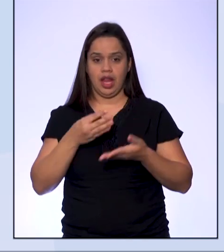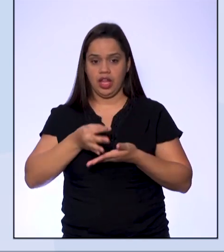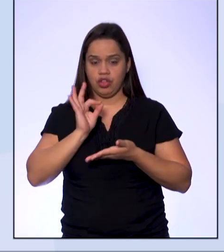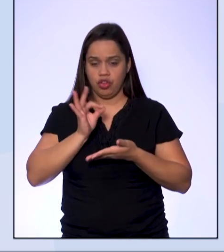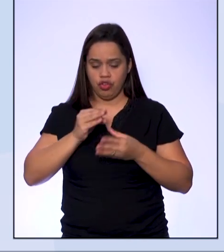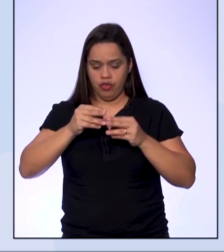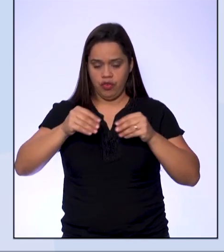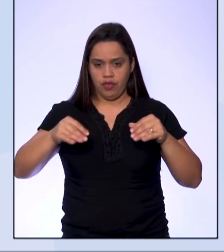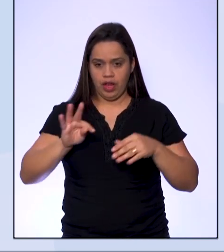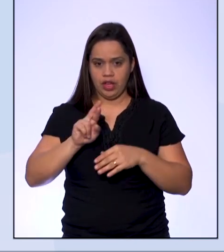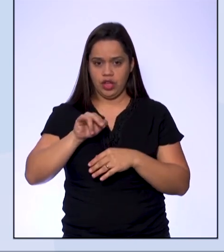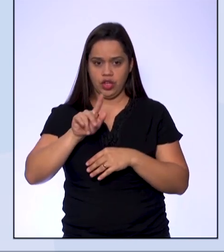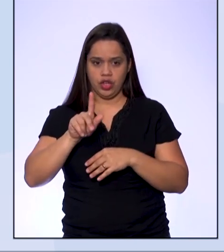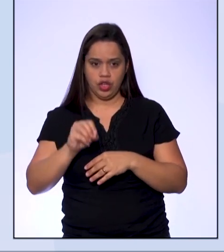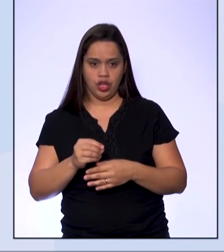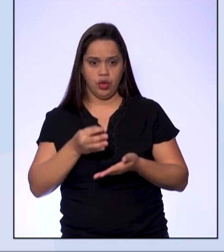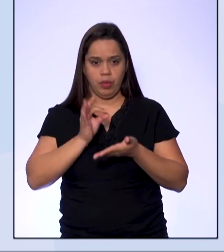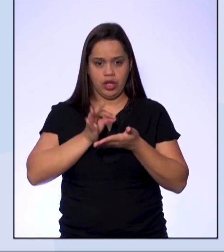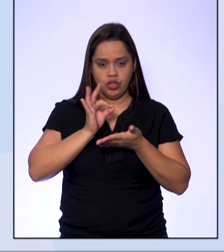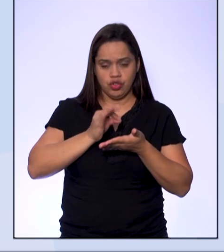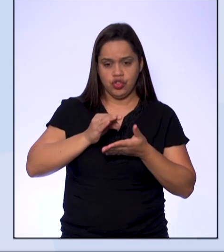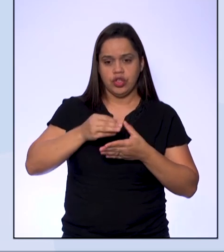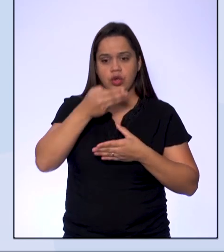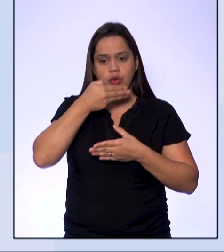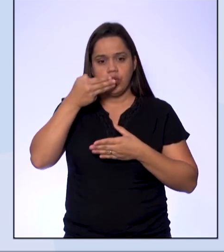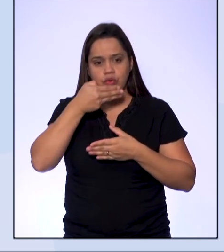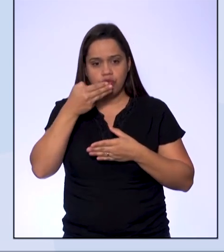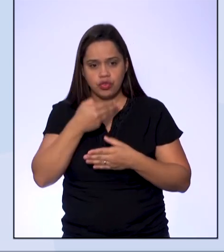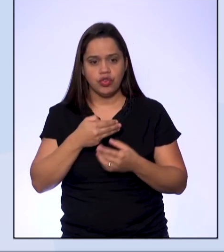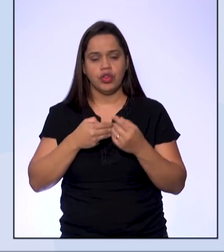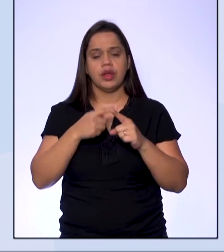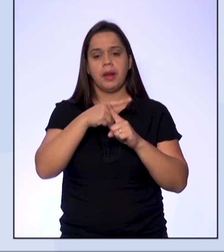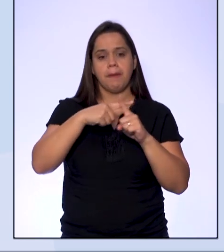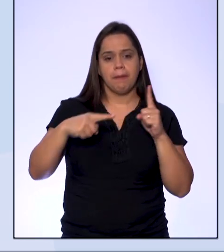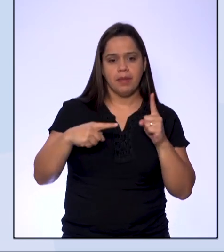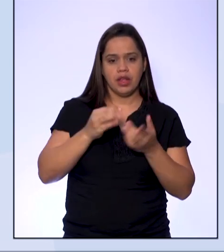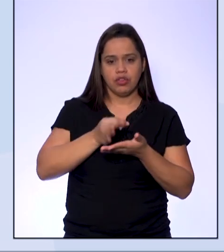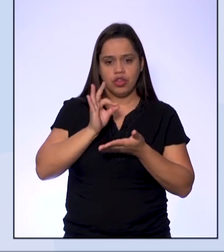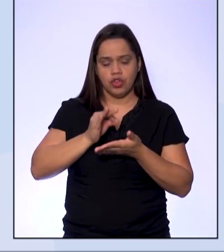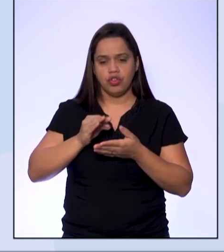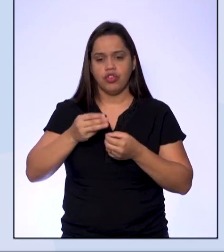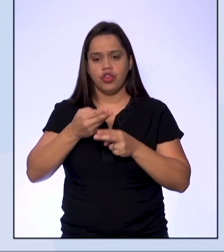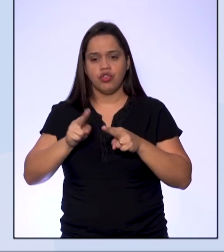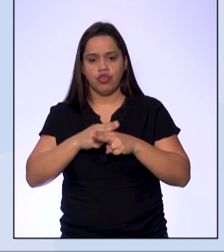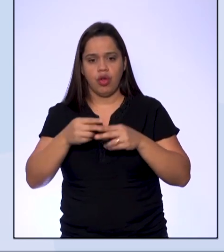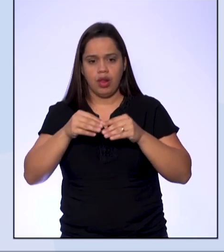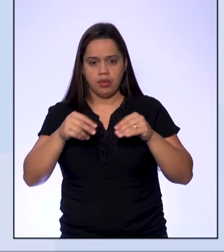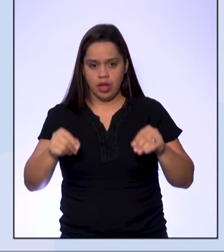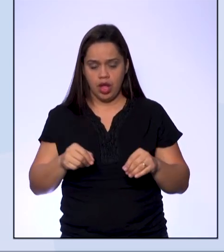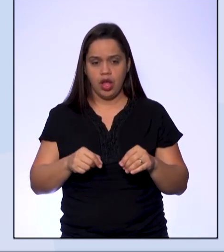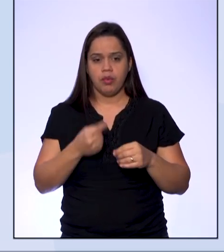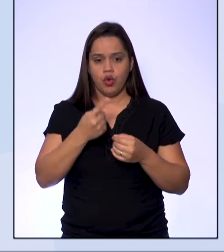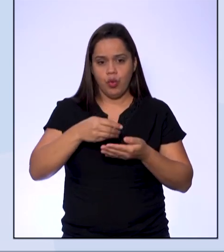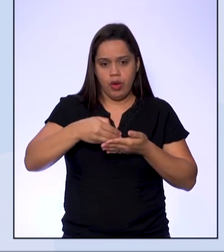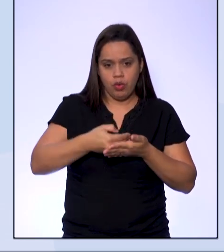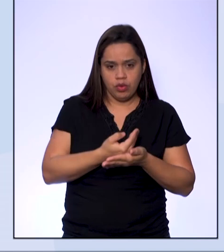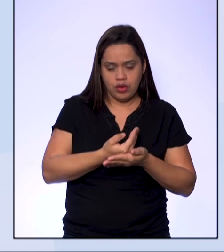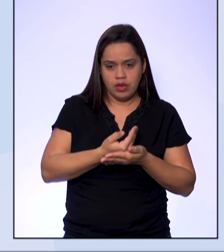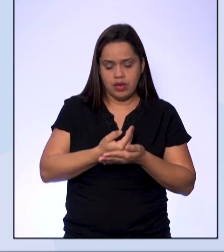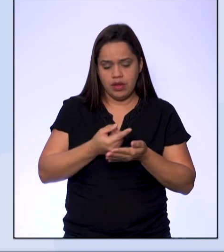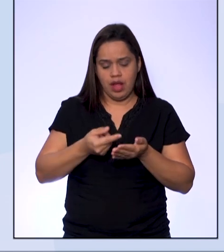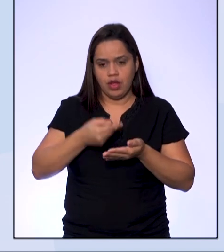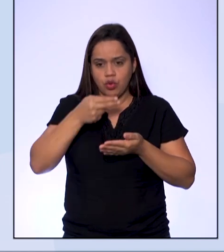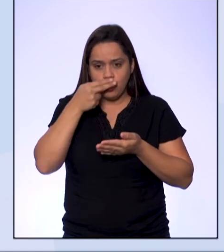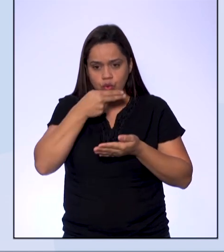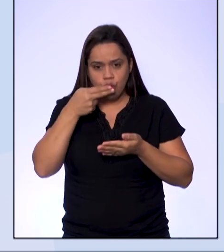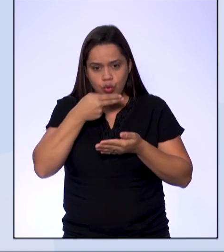de trigo, 1 xícara de chá de açúcar, meia xícara de chá de chocolate em pó, 1 colher de sobremesa de bicarbonato, 1 colher